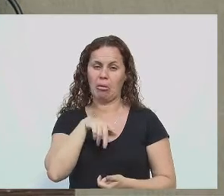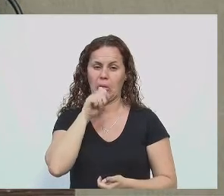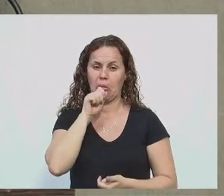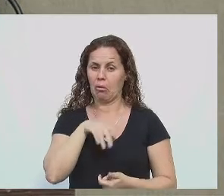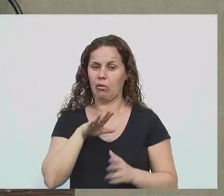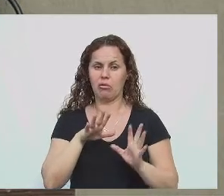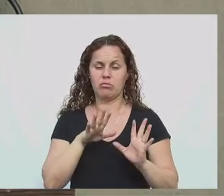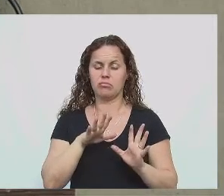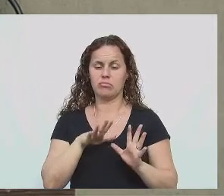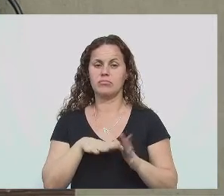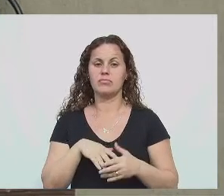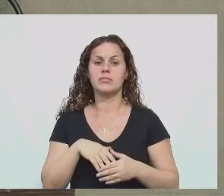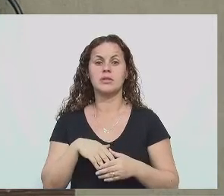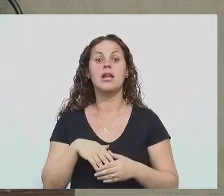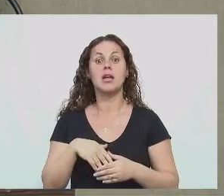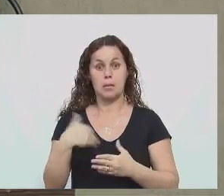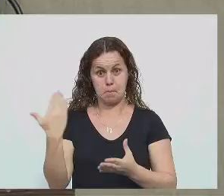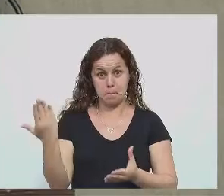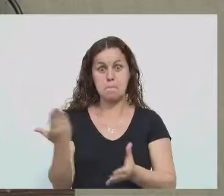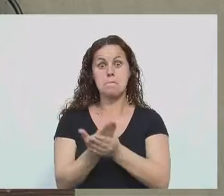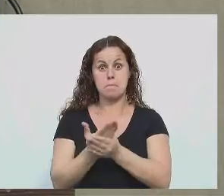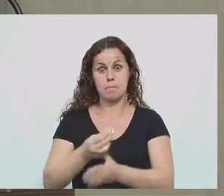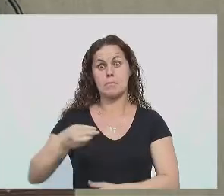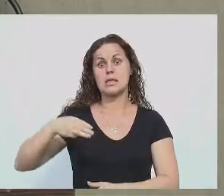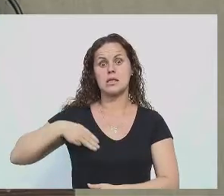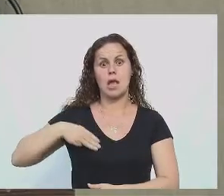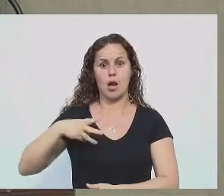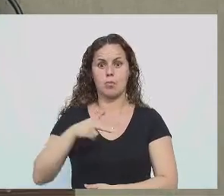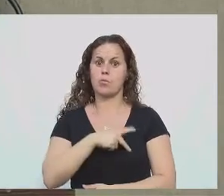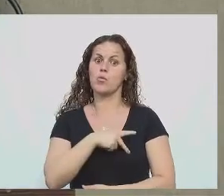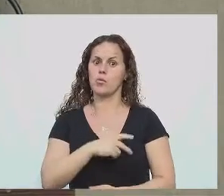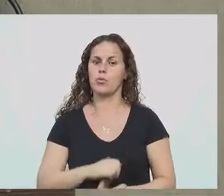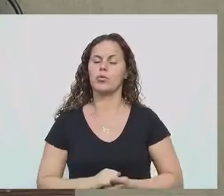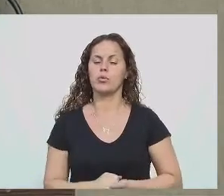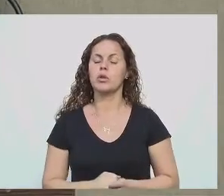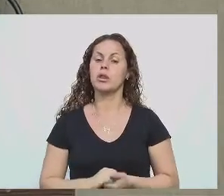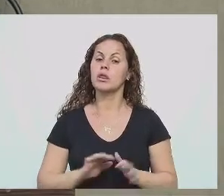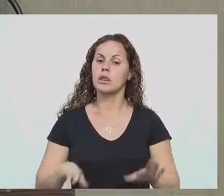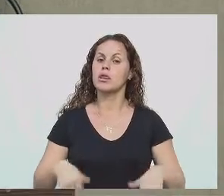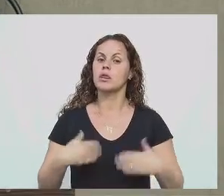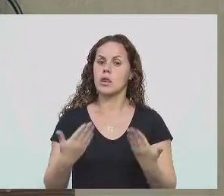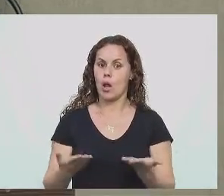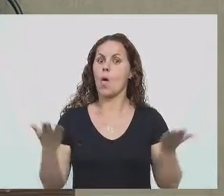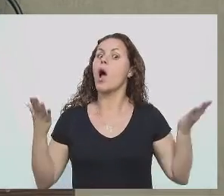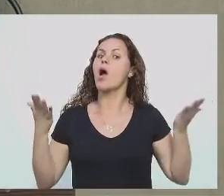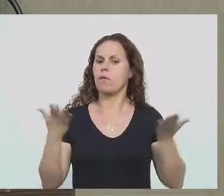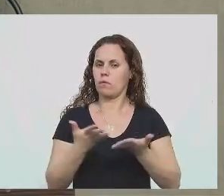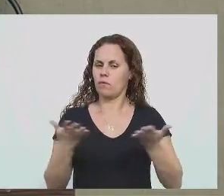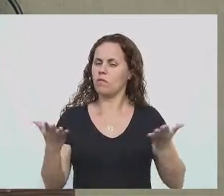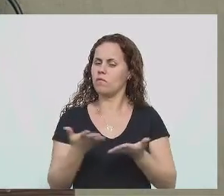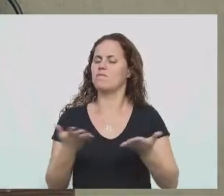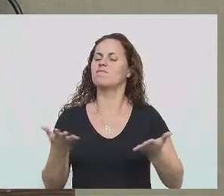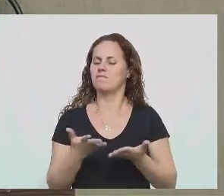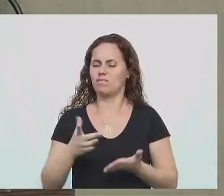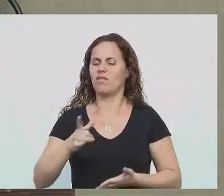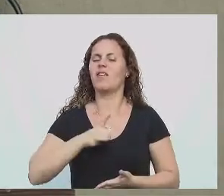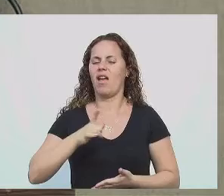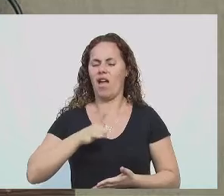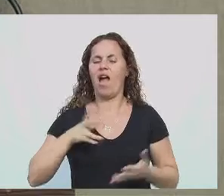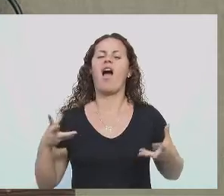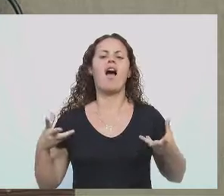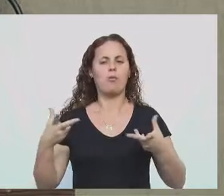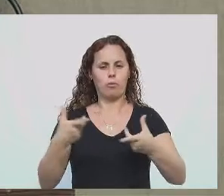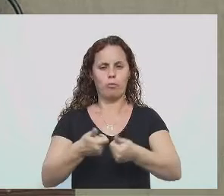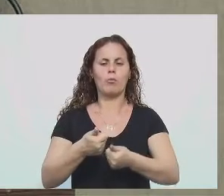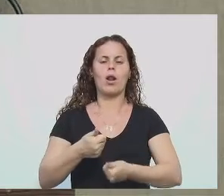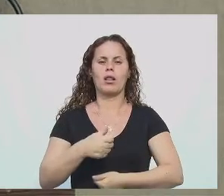ao Ministério Público. Então, isso agora, agora sim, acho que agora teremos sim um serviço de